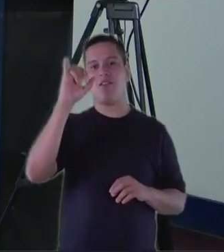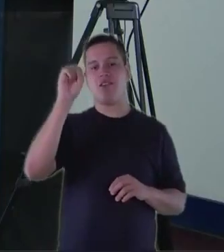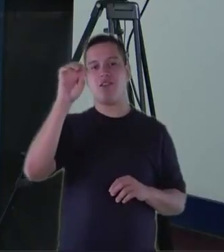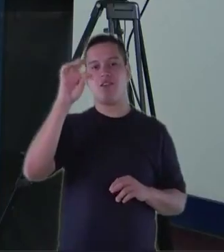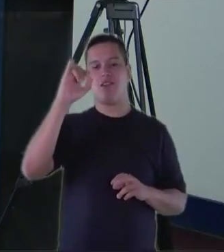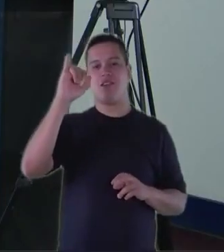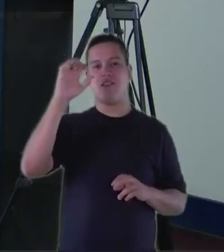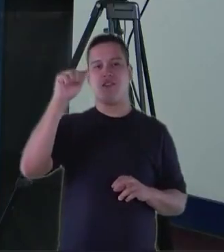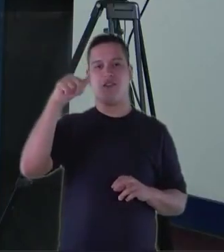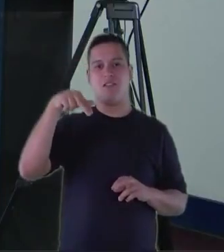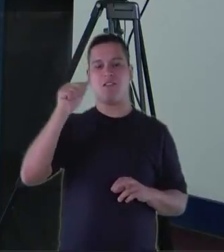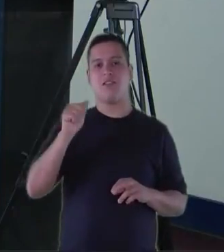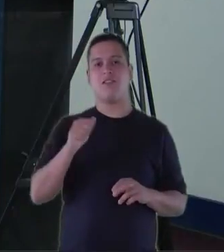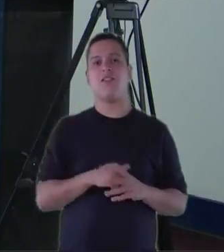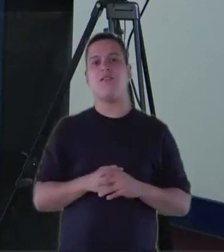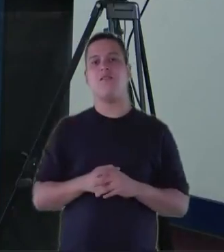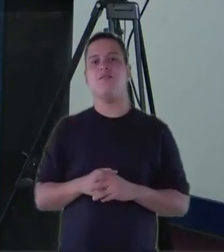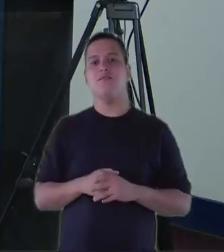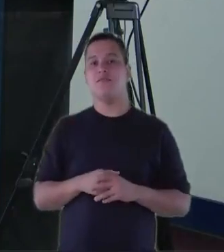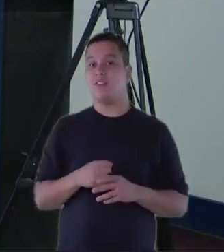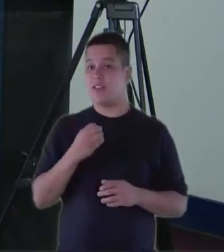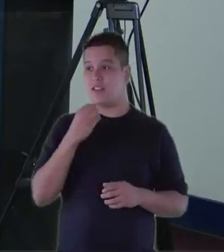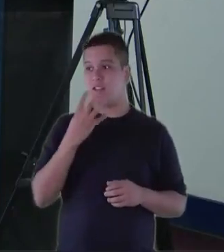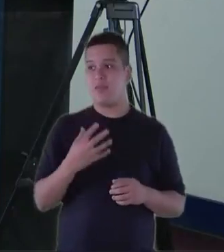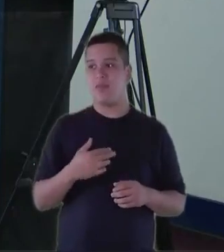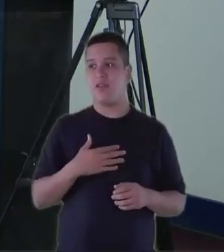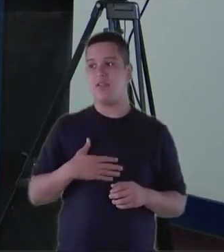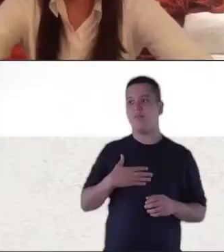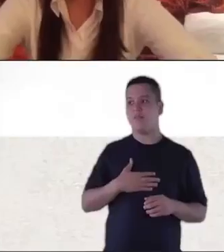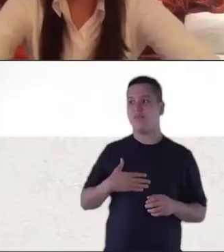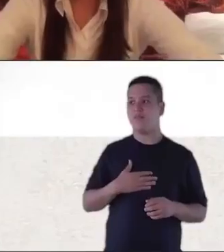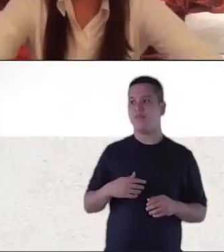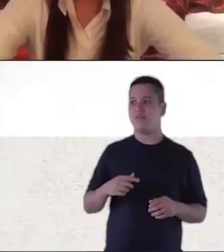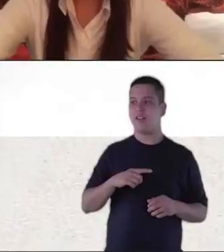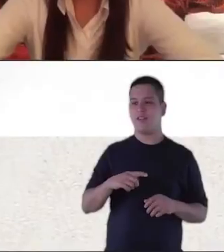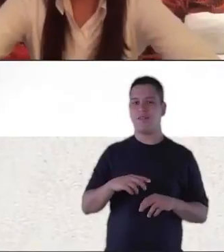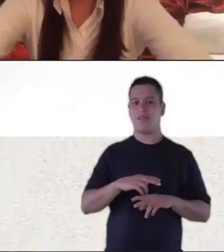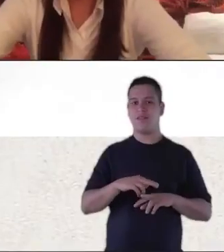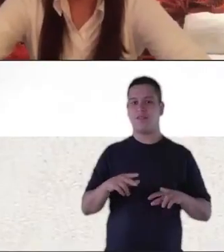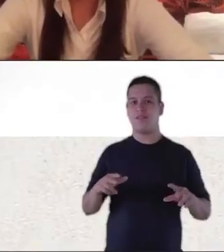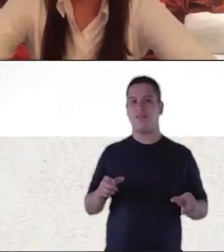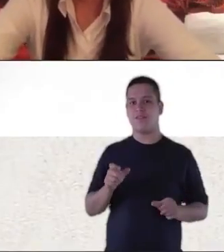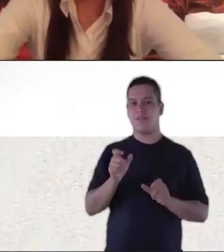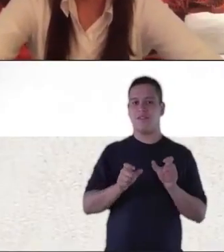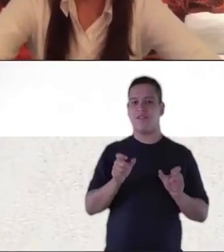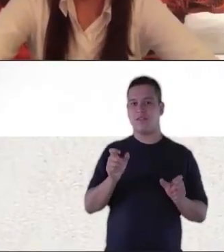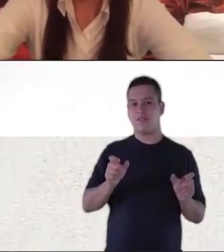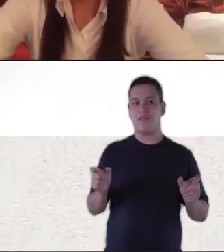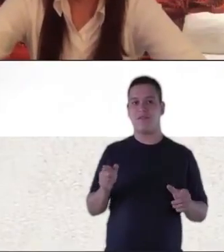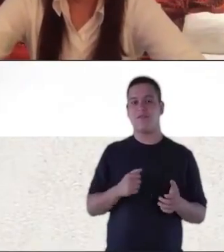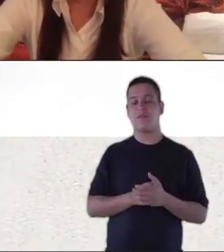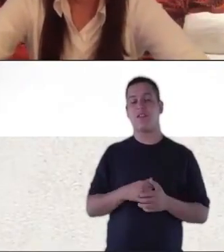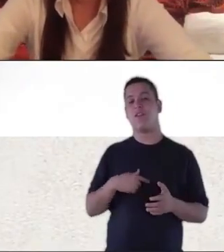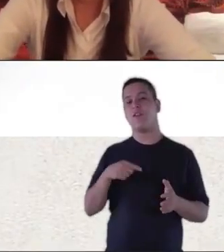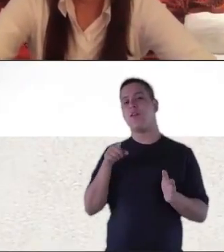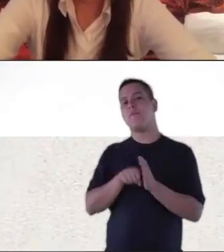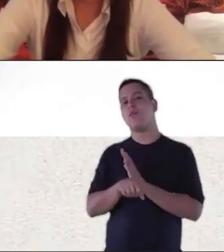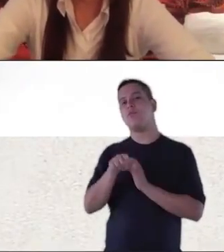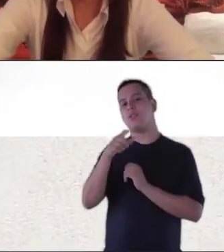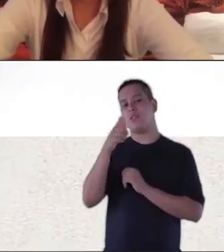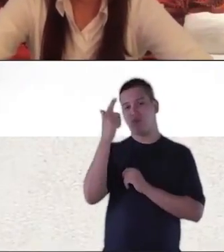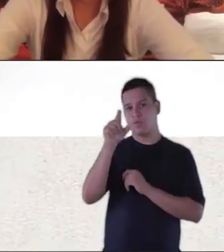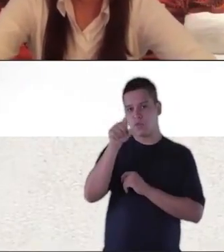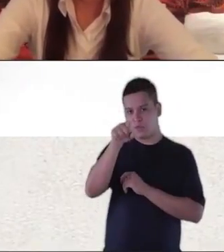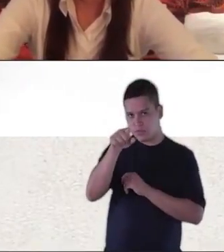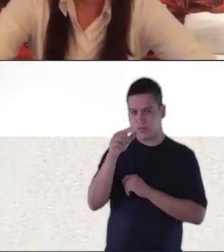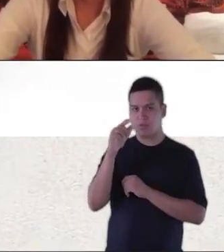obrigado. Tá bom. Ô, Tony, agora a pergunta é para você de novo. Vamos largar um espacinho